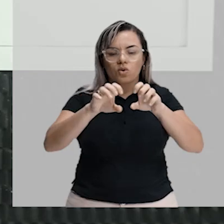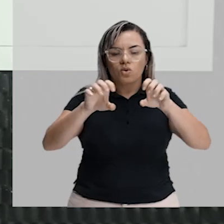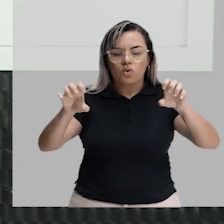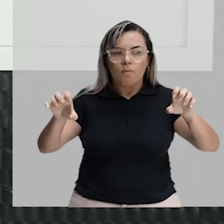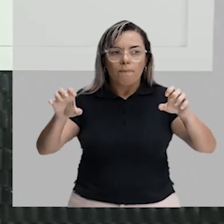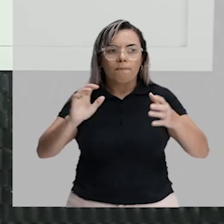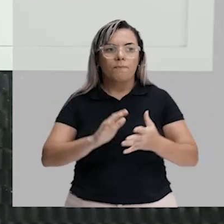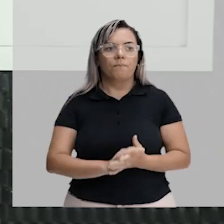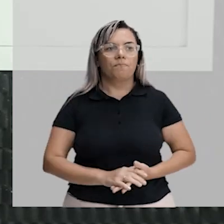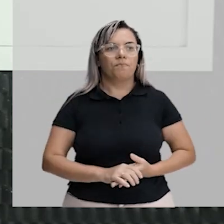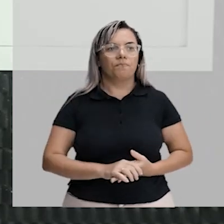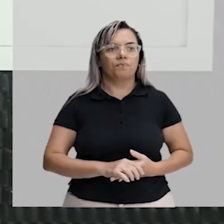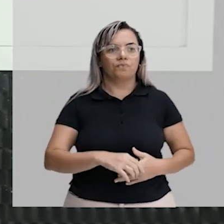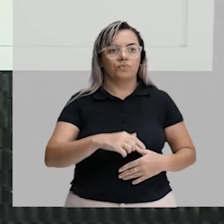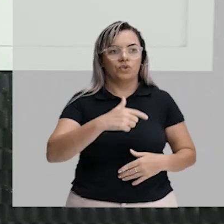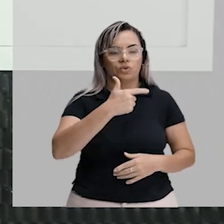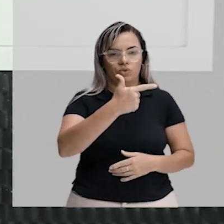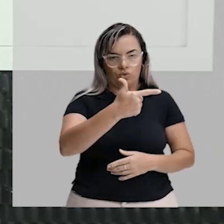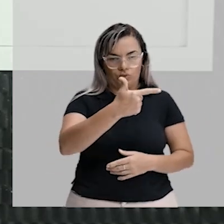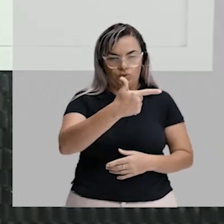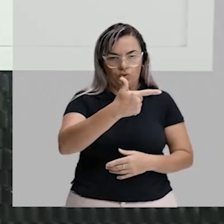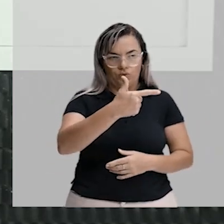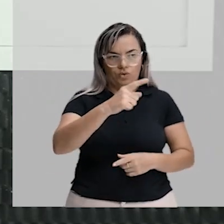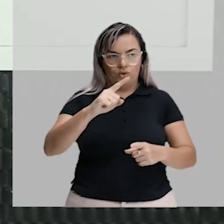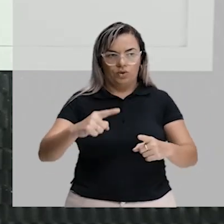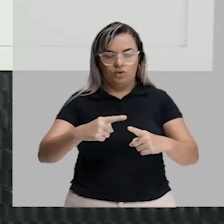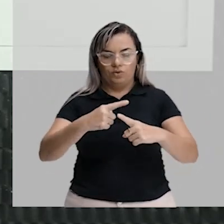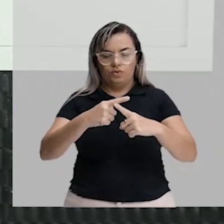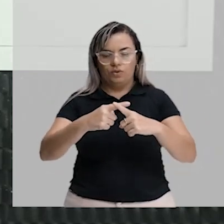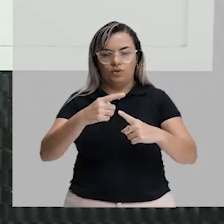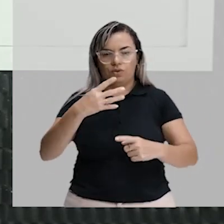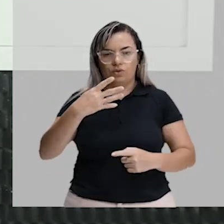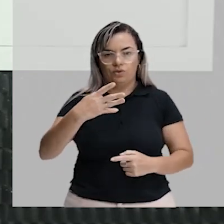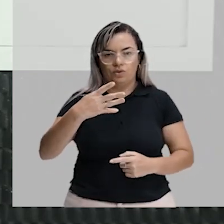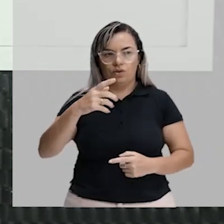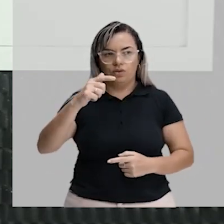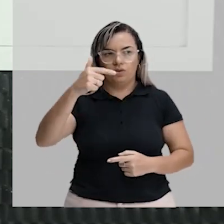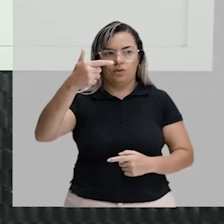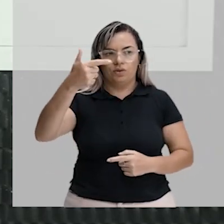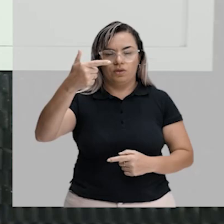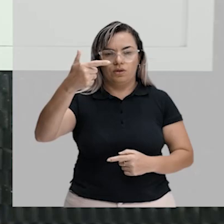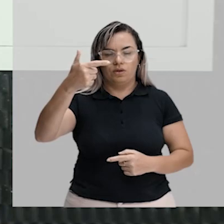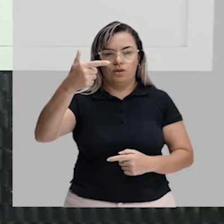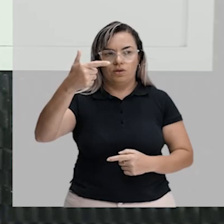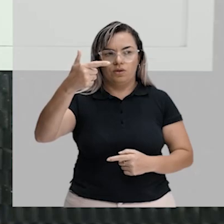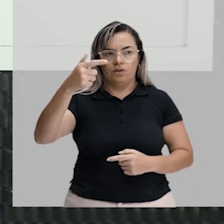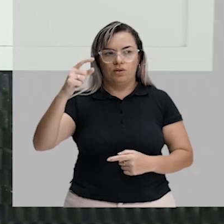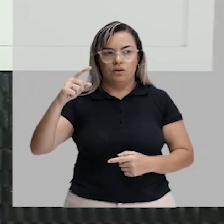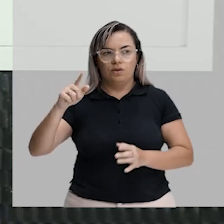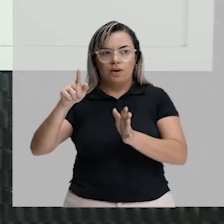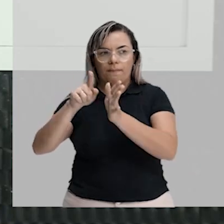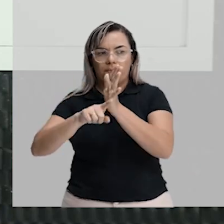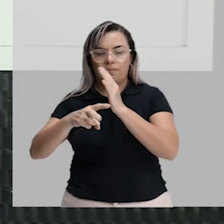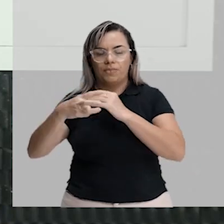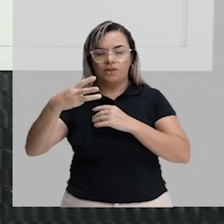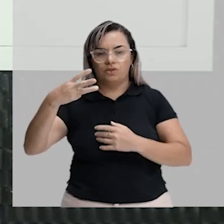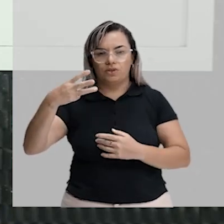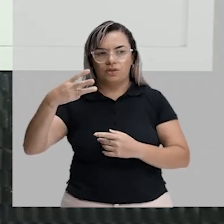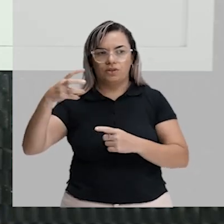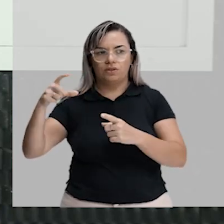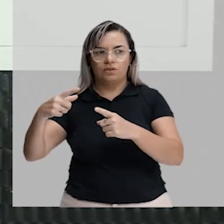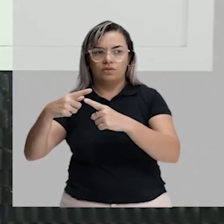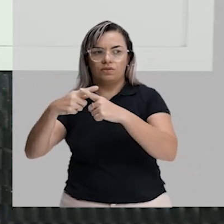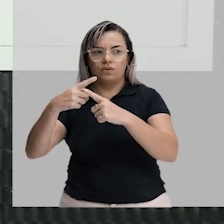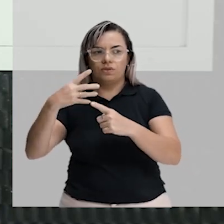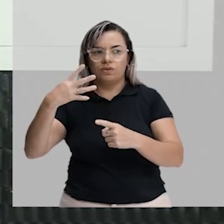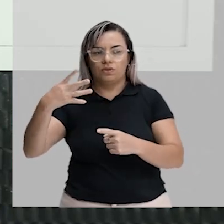vezes 4 ao quadrado, menos 3 vezes 4, mais k,